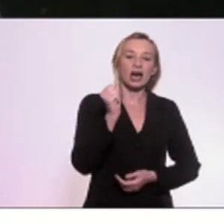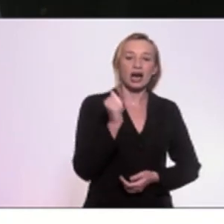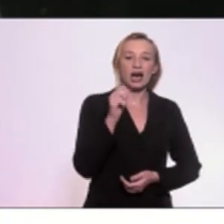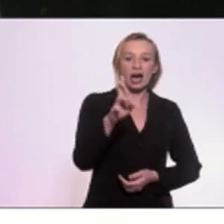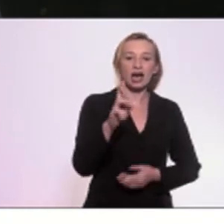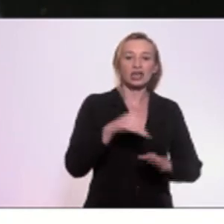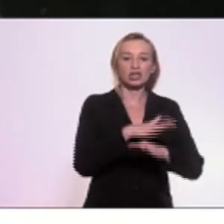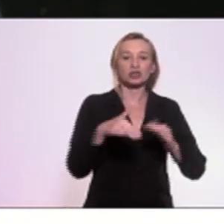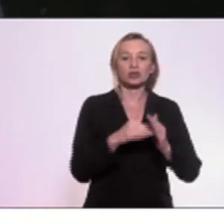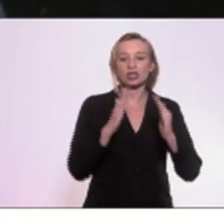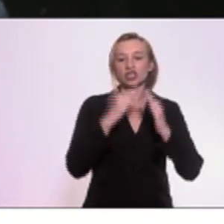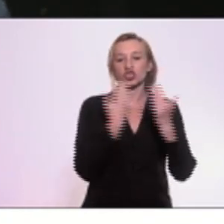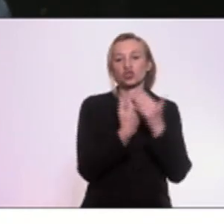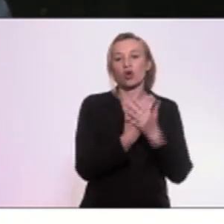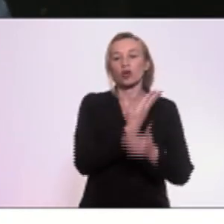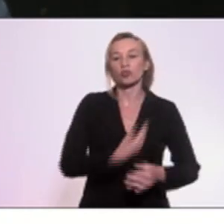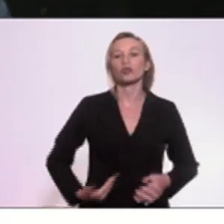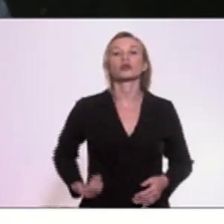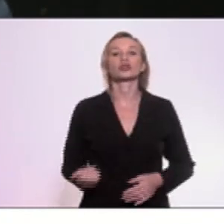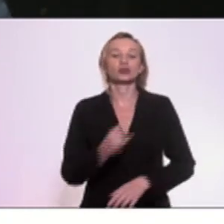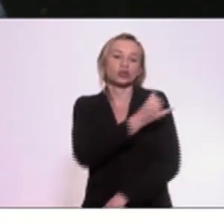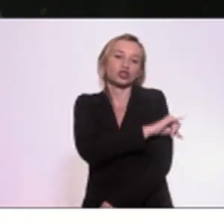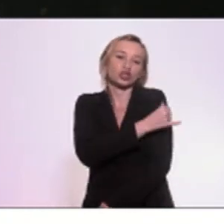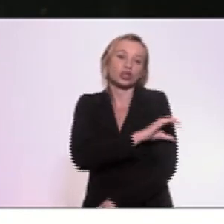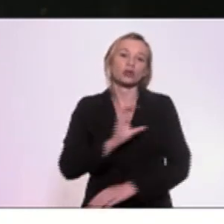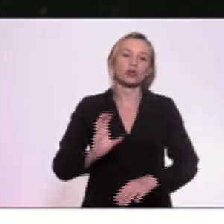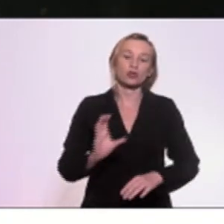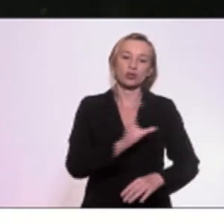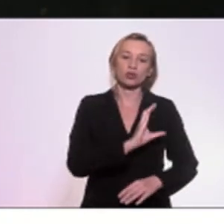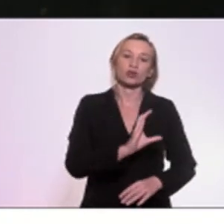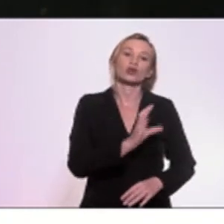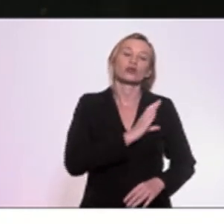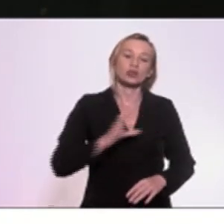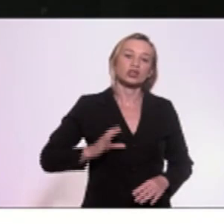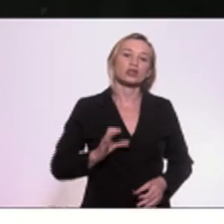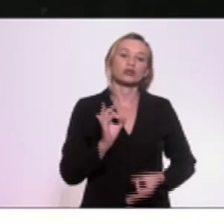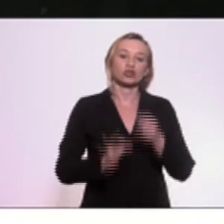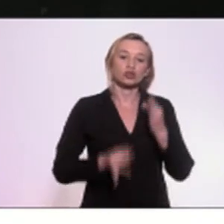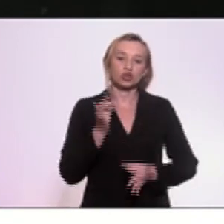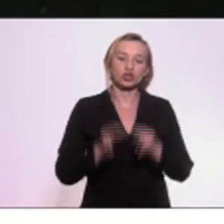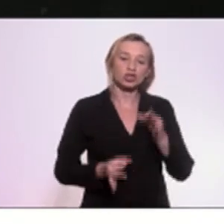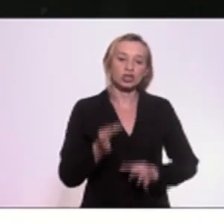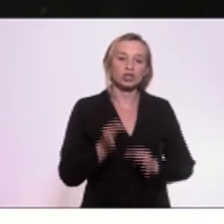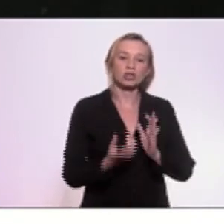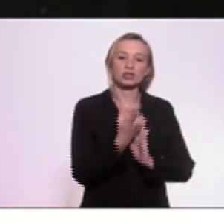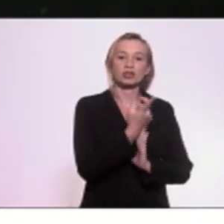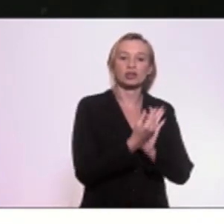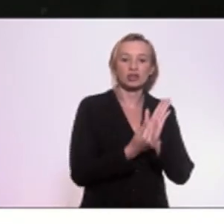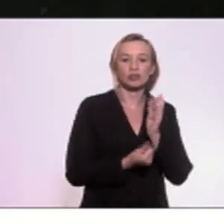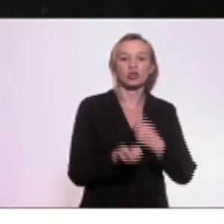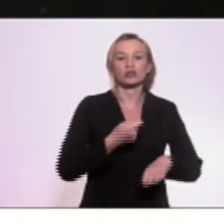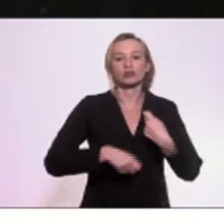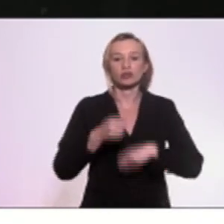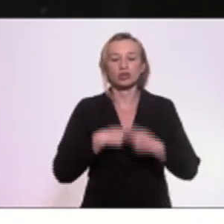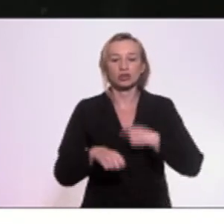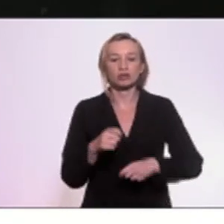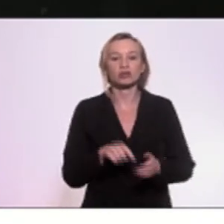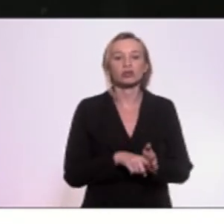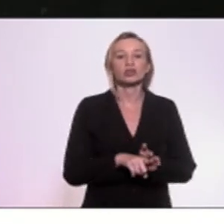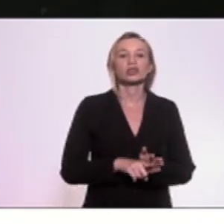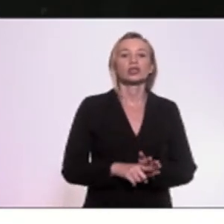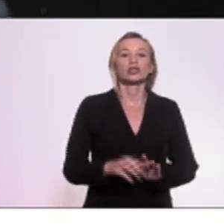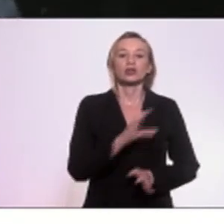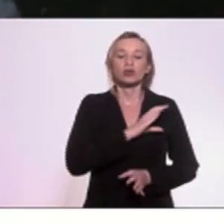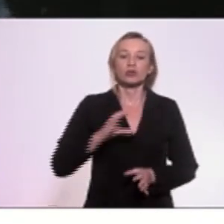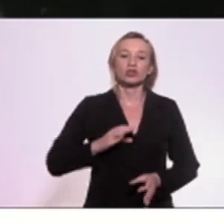públicas do Rio de Janeiro. Pendente de pareceres das comissões de Constituição e Justiça, de Educação, de Orçamento, Finanças, Fiscalização Financeira e Controle. Para emitir parecer